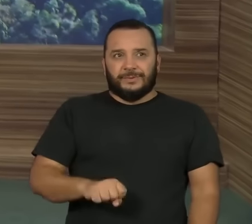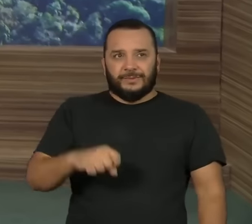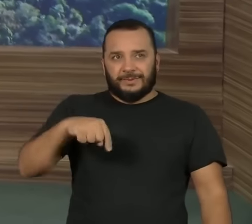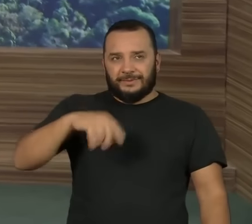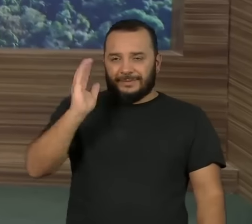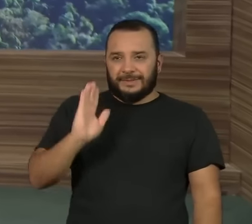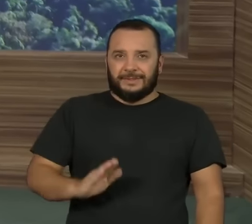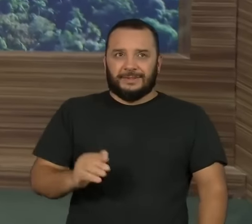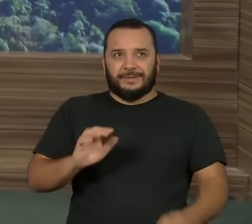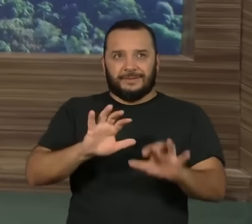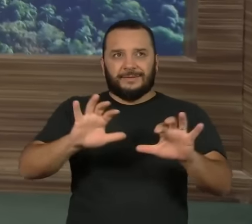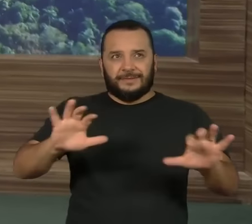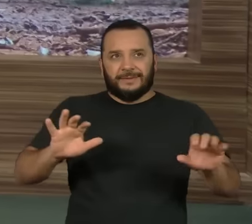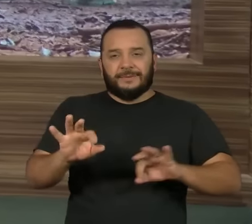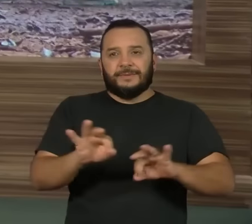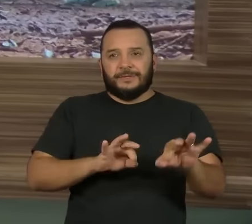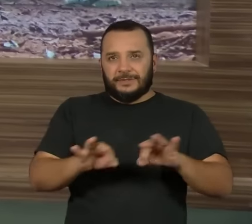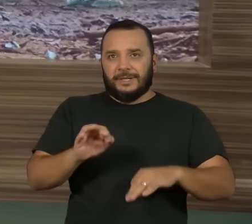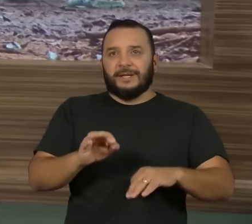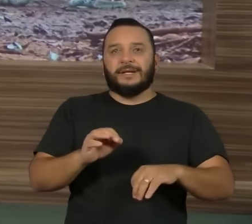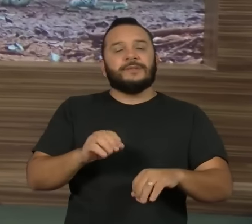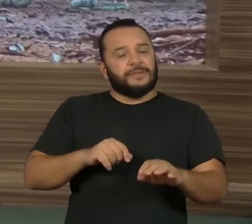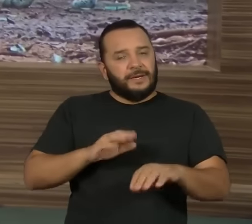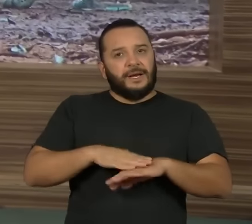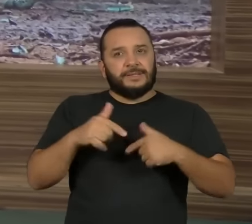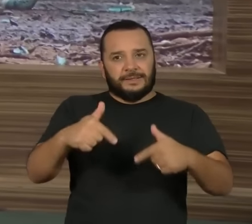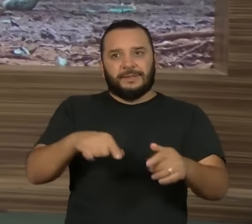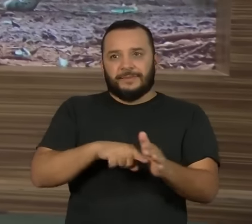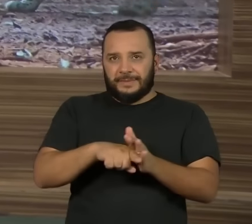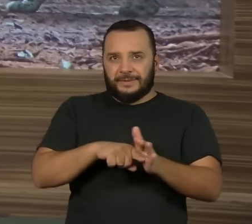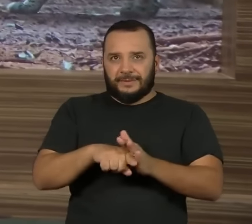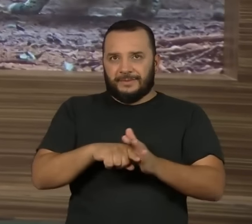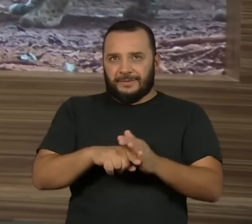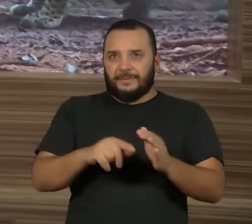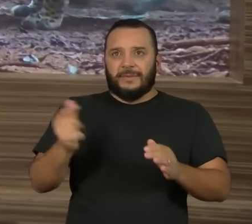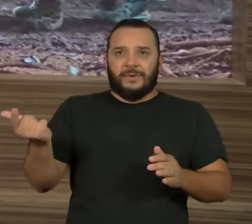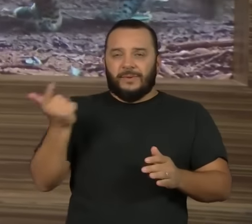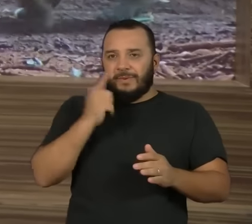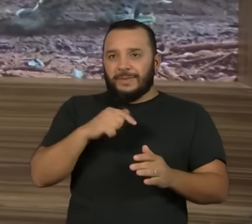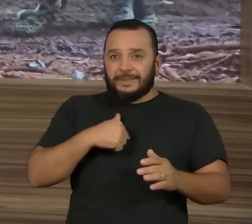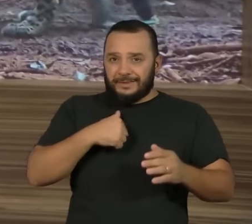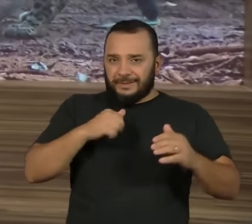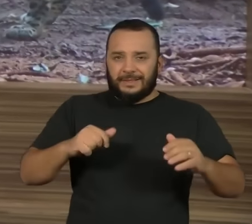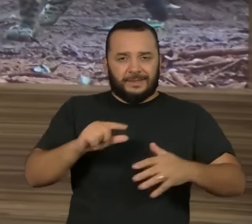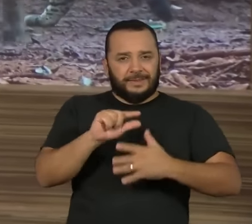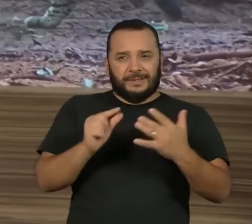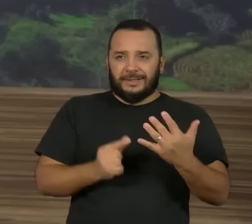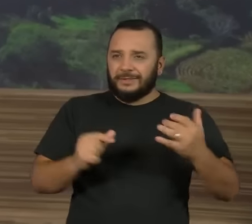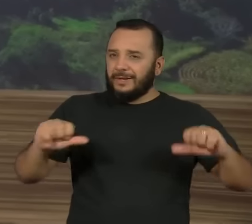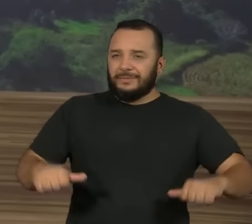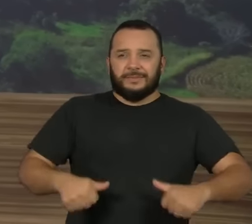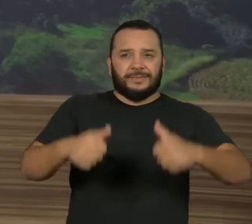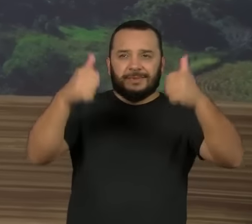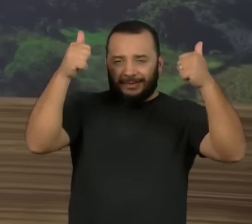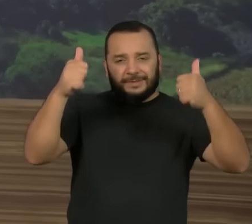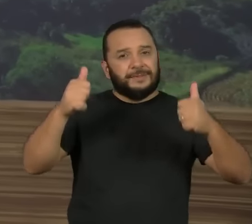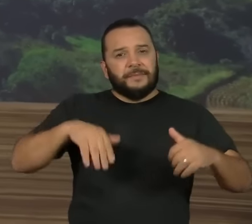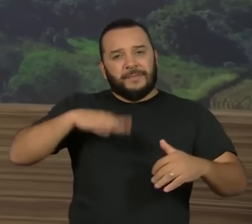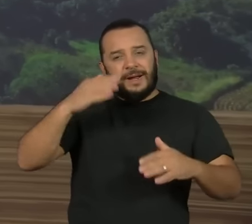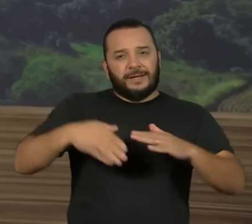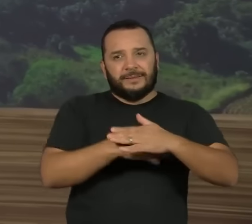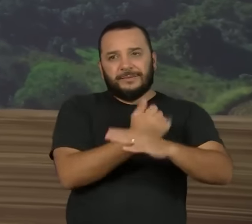inspire mais projetos, ações e pesquisas pela recuperação de um dos biomas mais ricos em biodiversidade